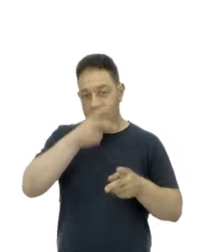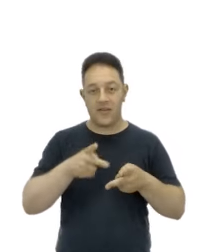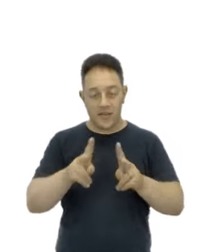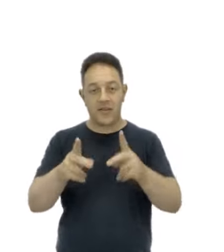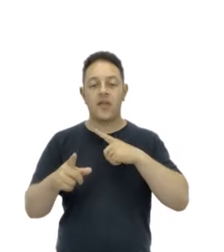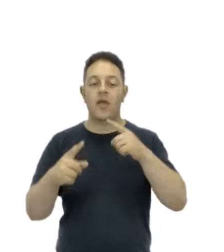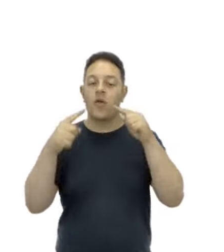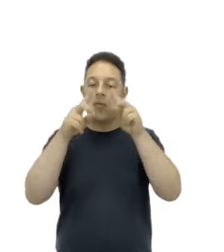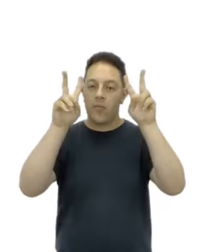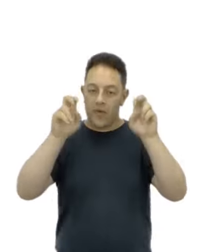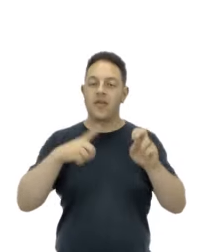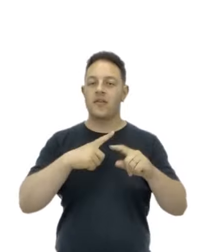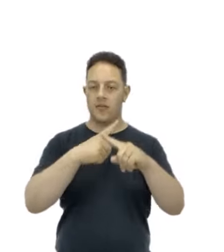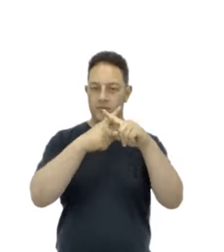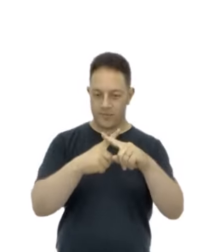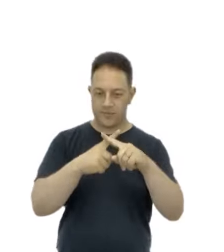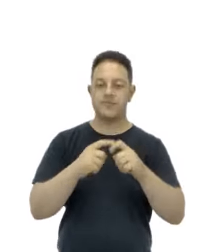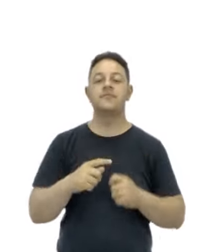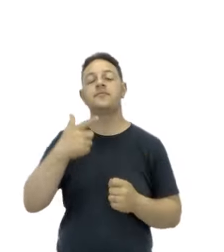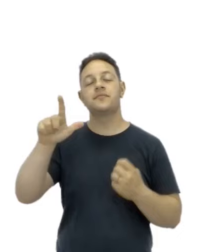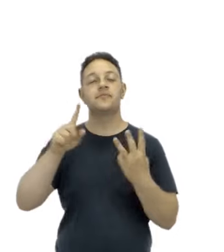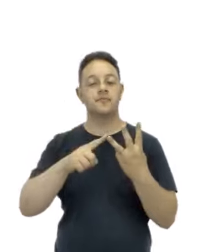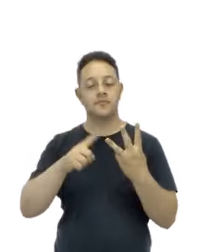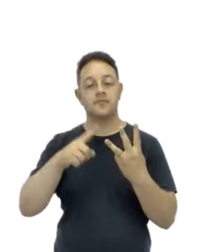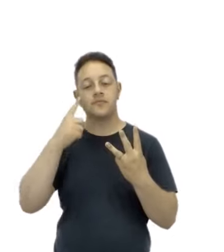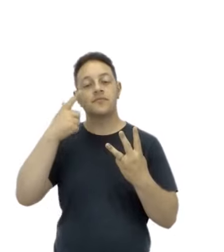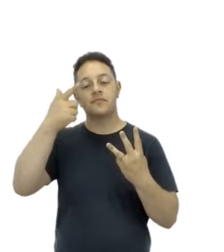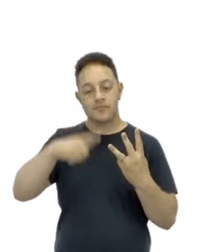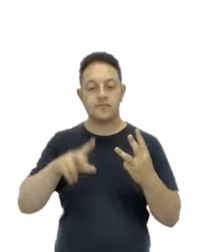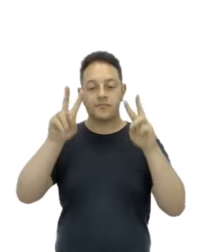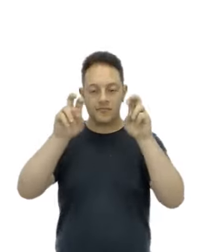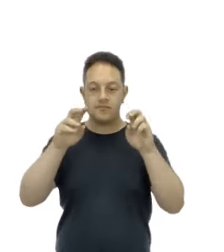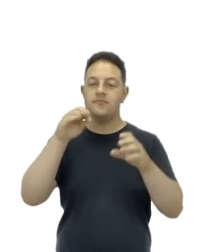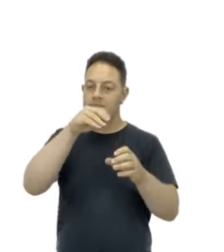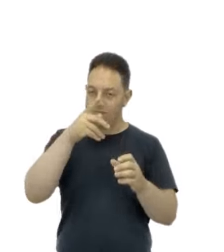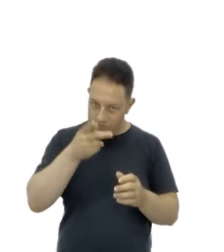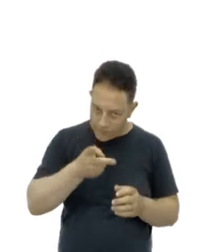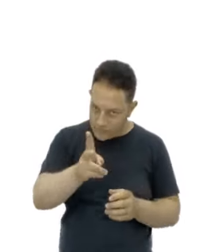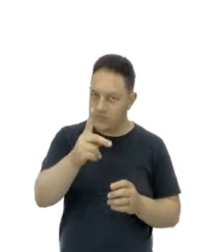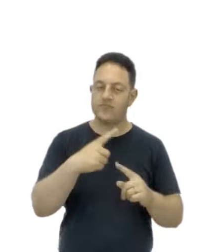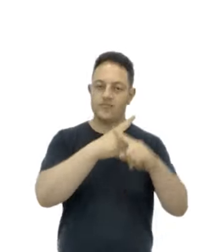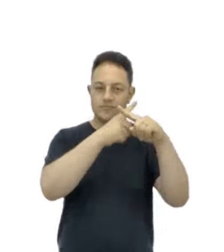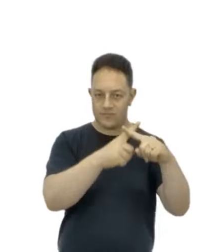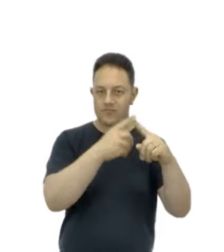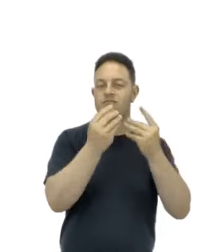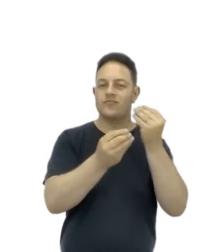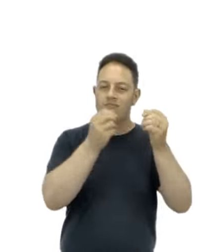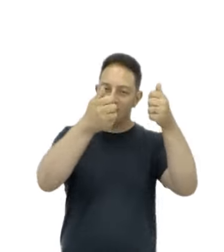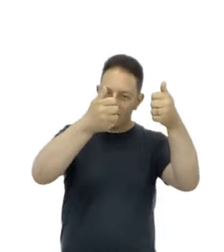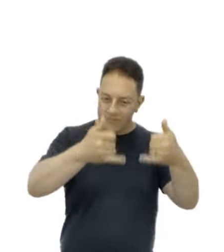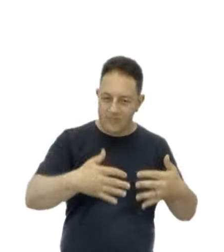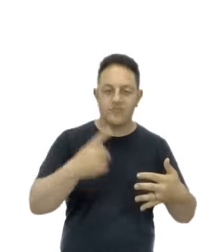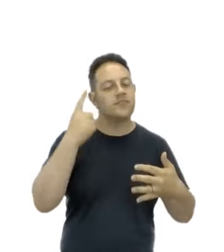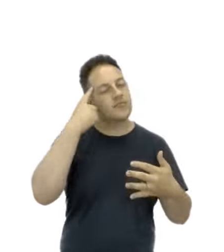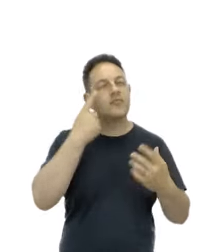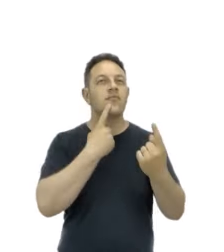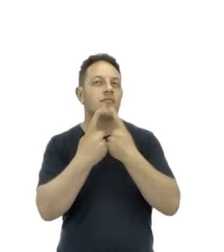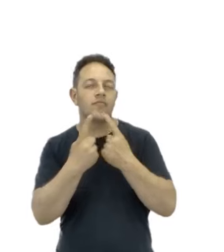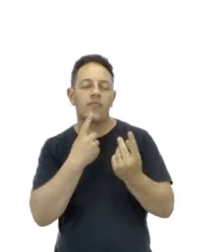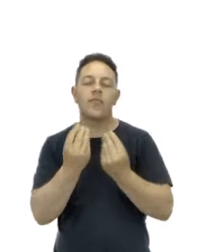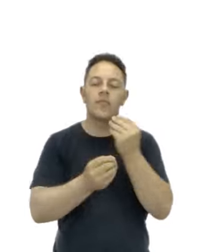campo multiplicativo. No terceiro momento, retomaremos o campo multiplicativo discutindo